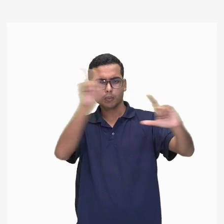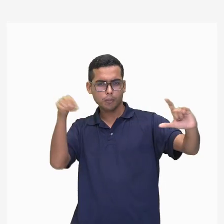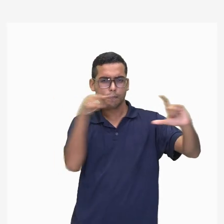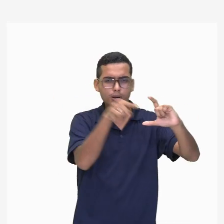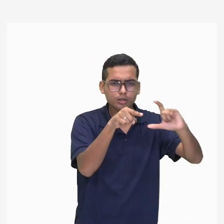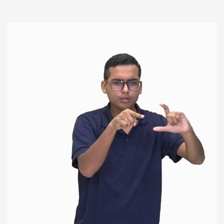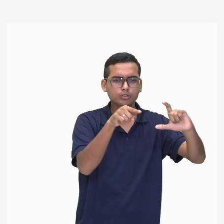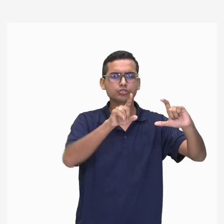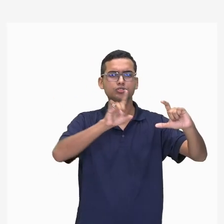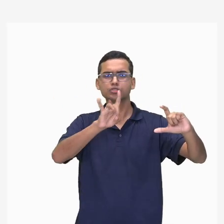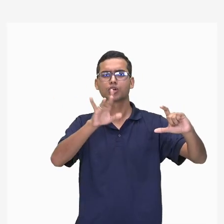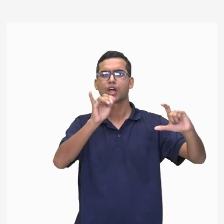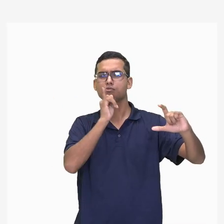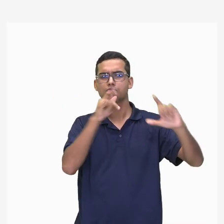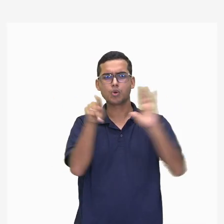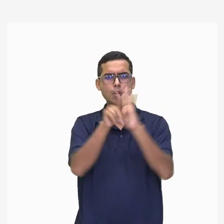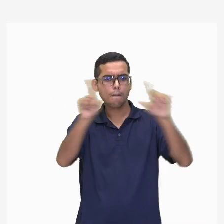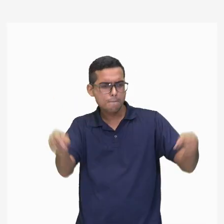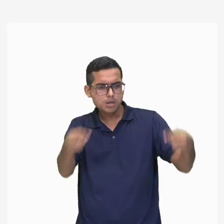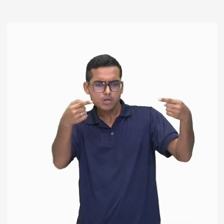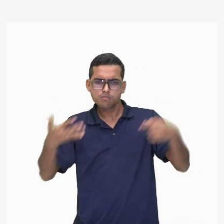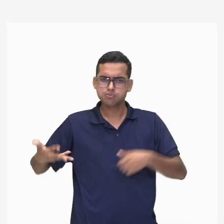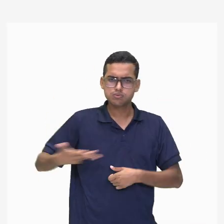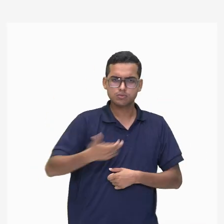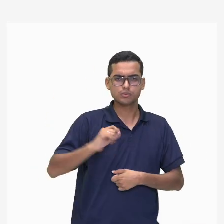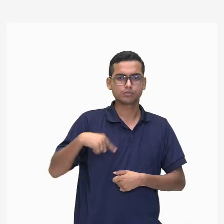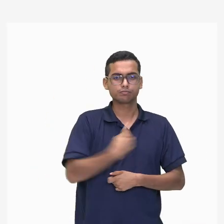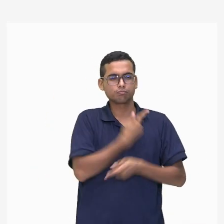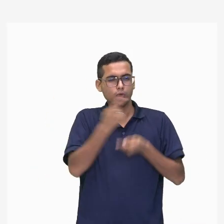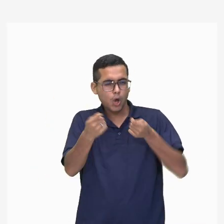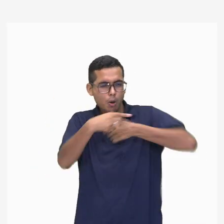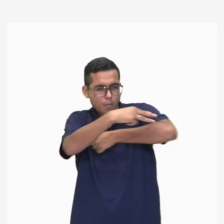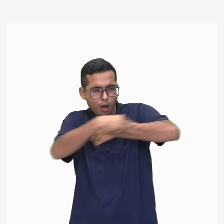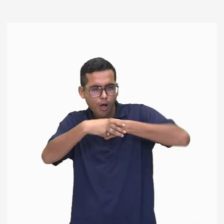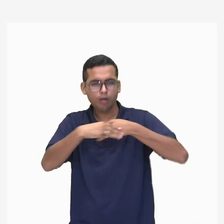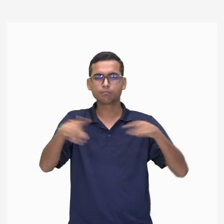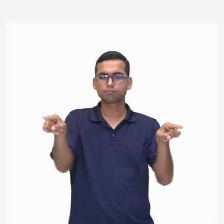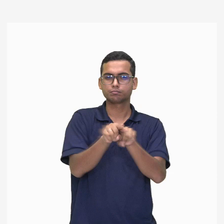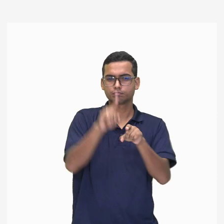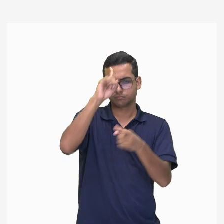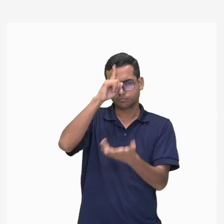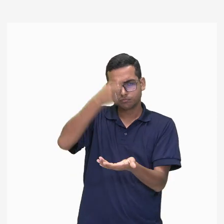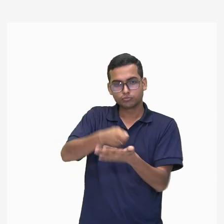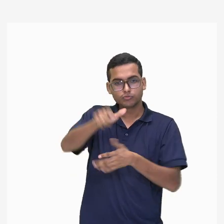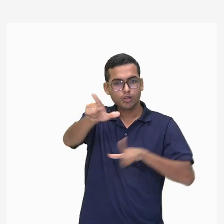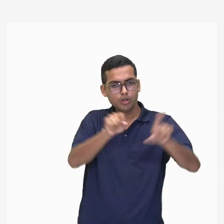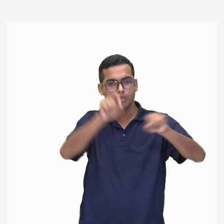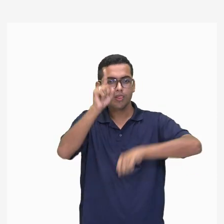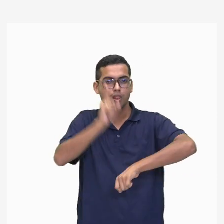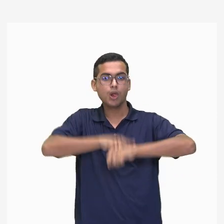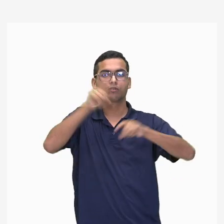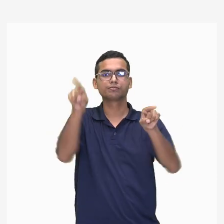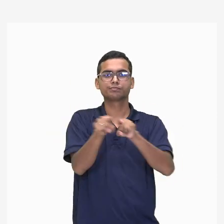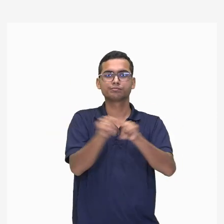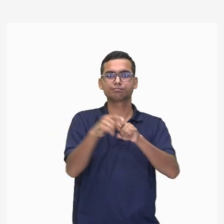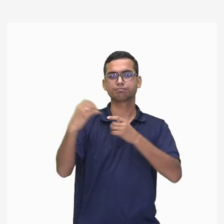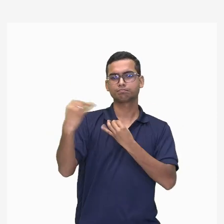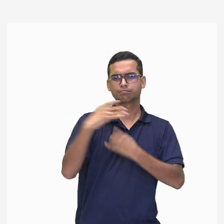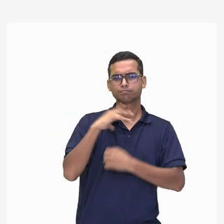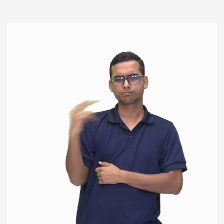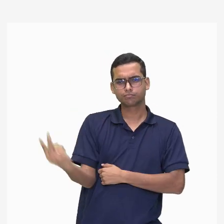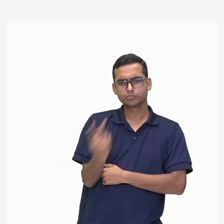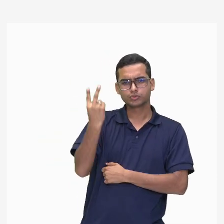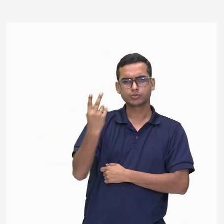precisão não apenas desafiam nossa habilidade de controlar movimentos e tomar decisões, mas também nos ensinam